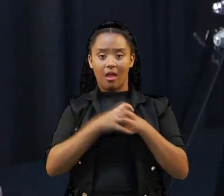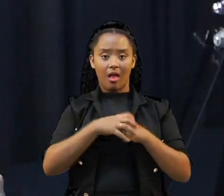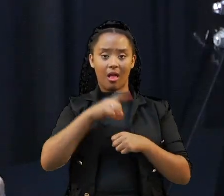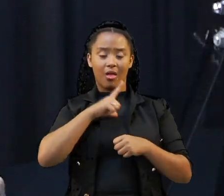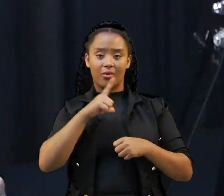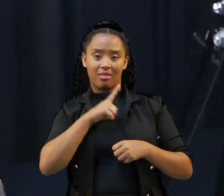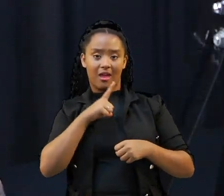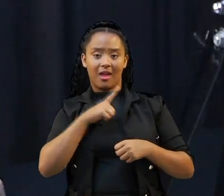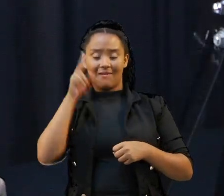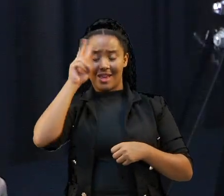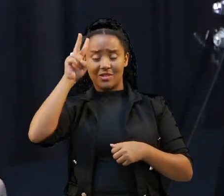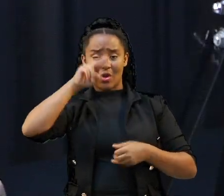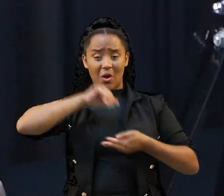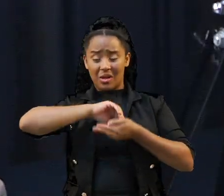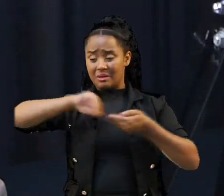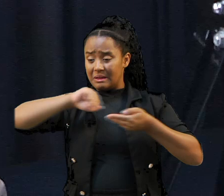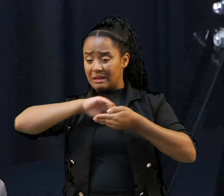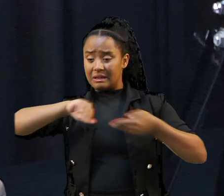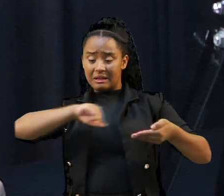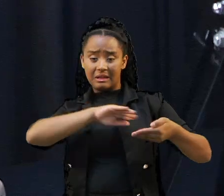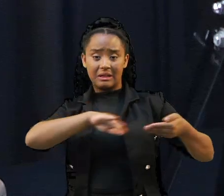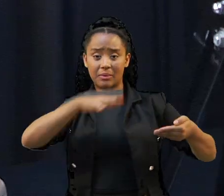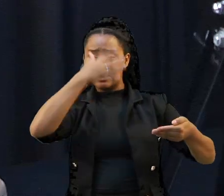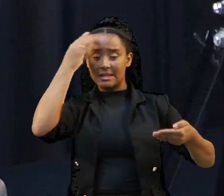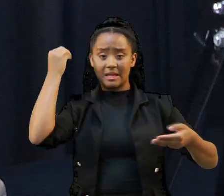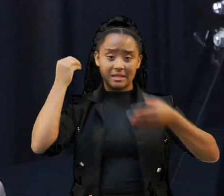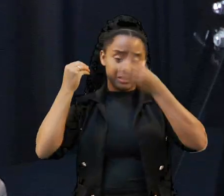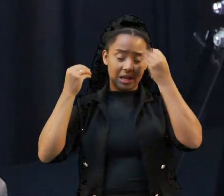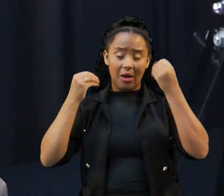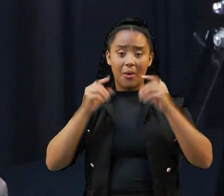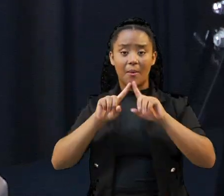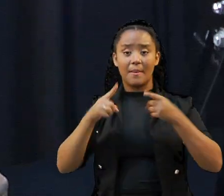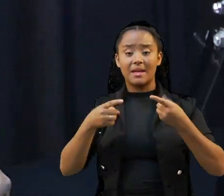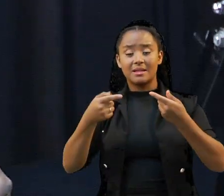do apagamento. Tiveram que